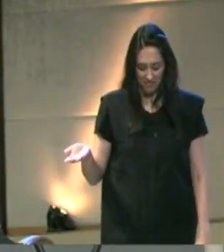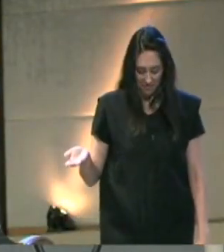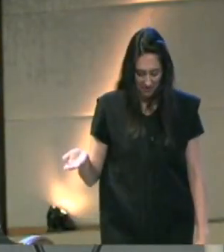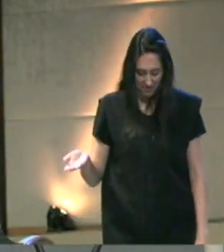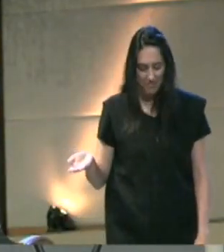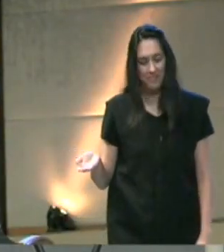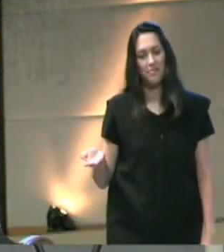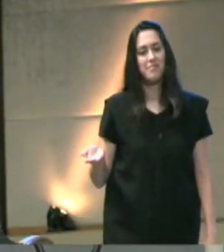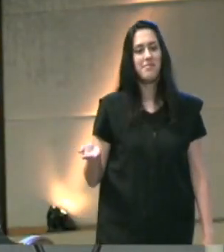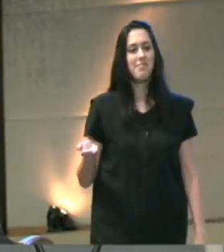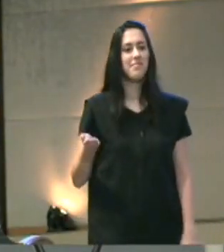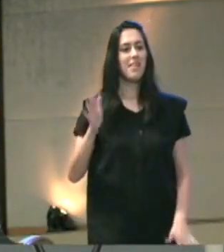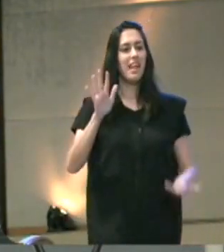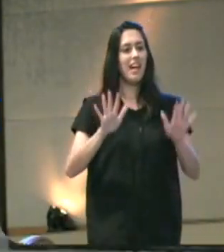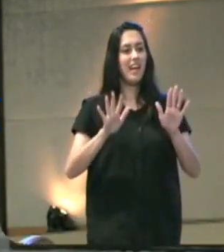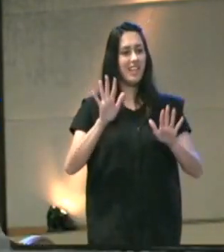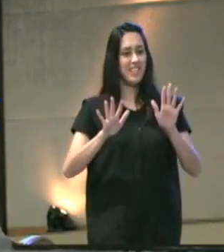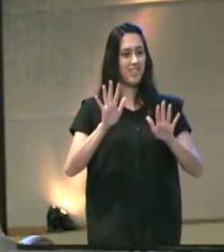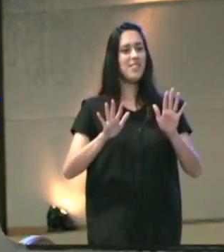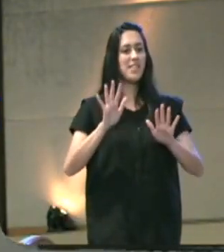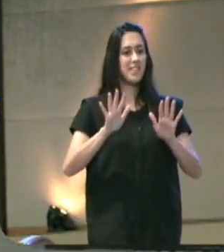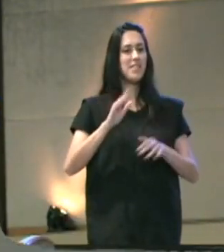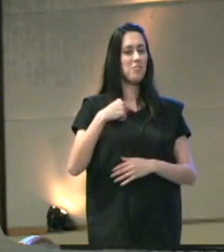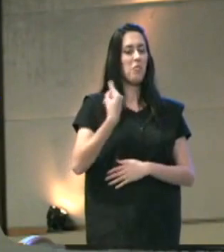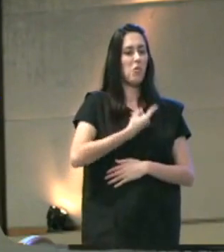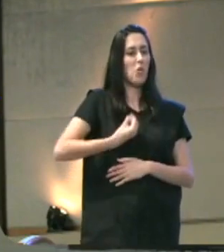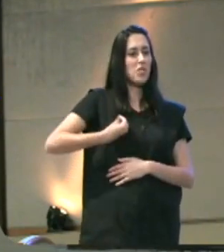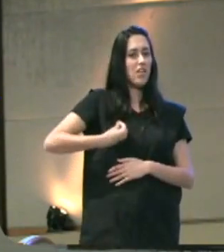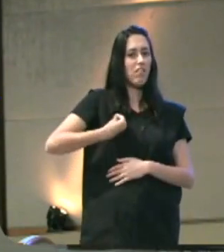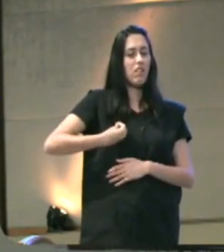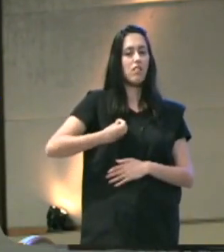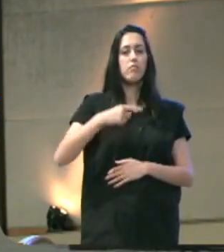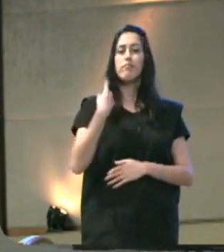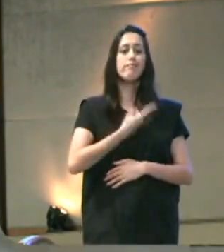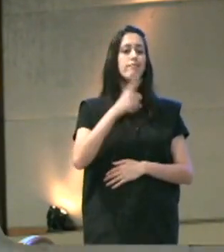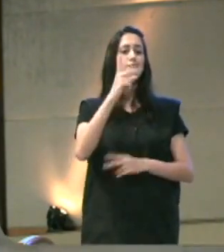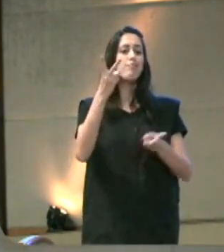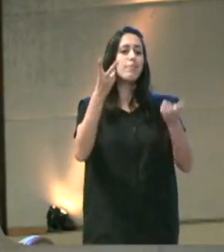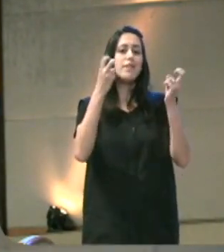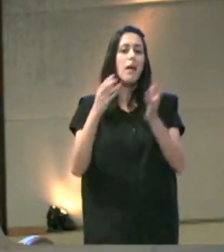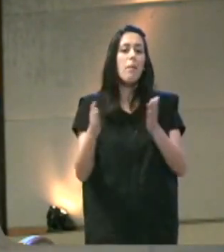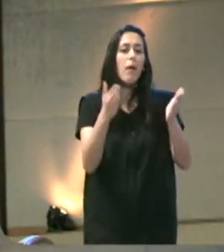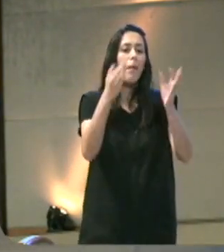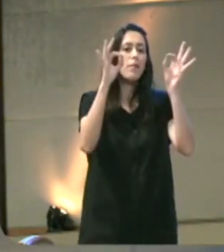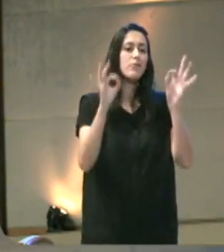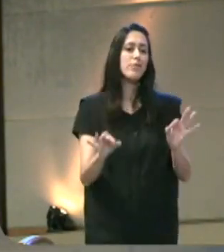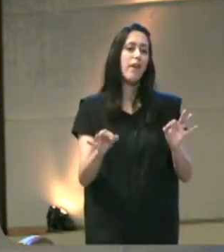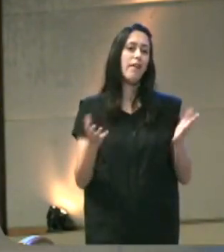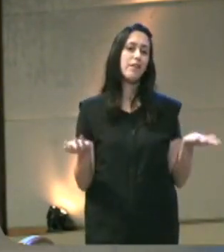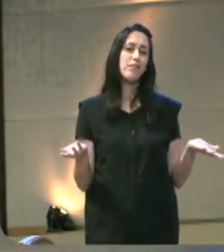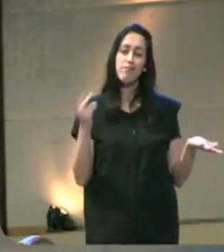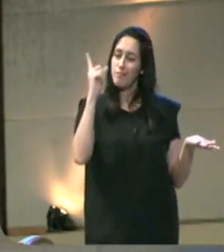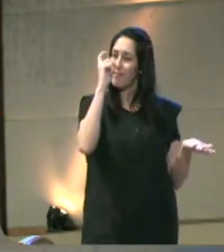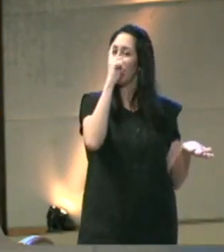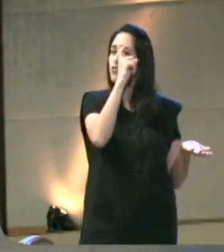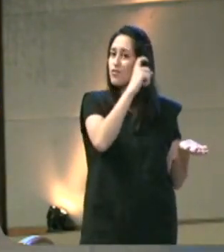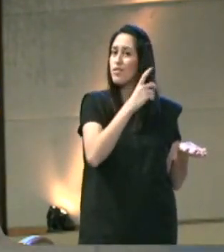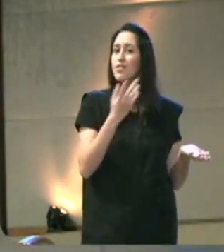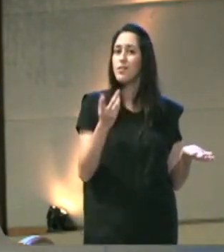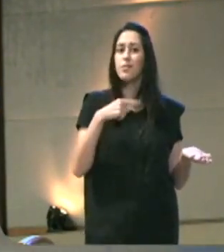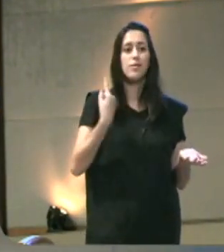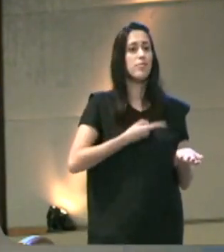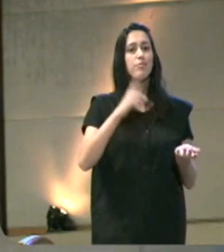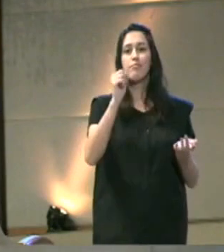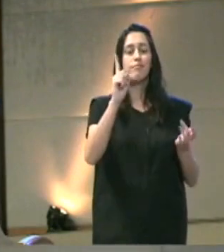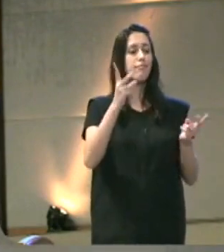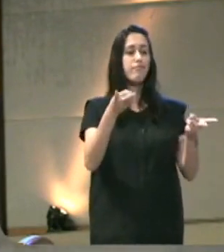automático e não está percebendo para onde está indo, e não é capaz de discernir as coisas. Não